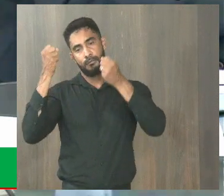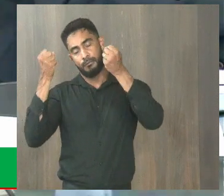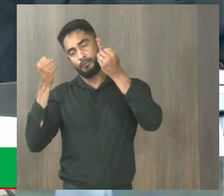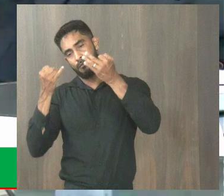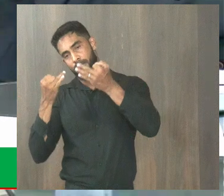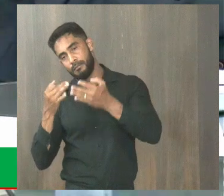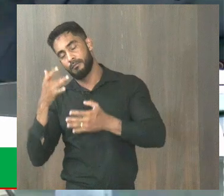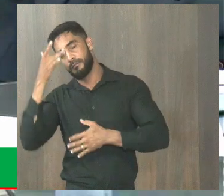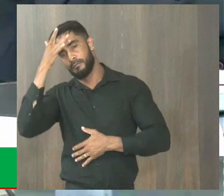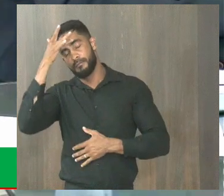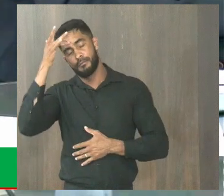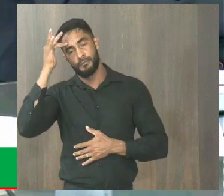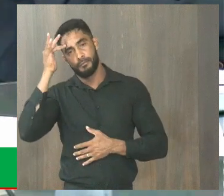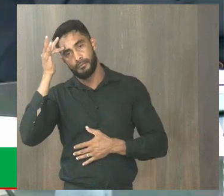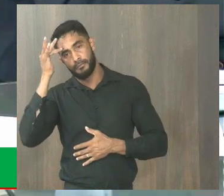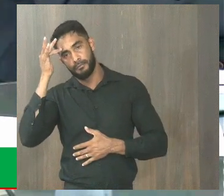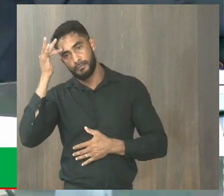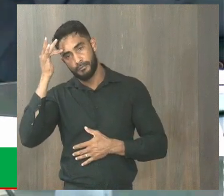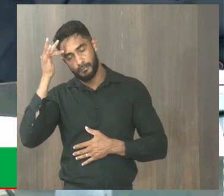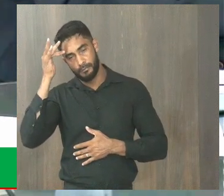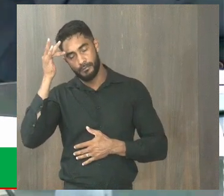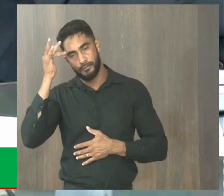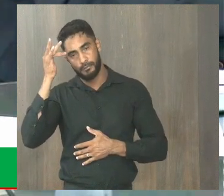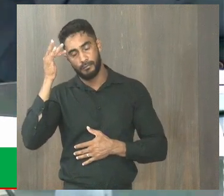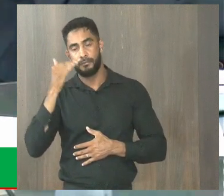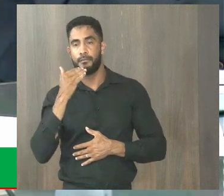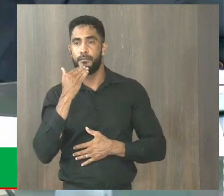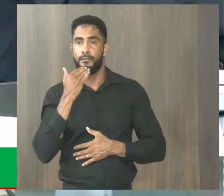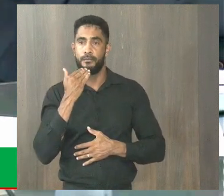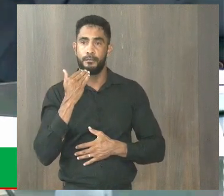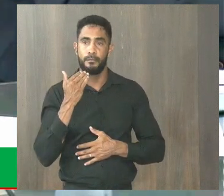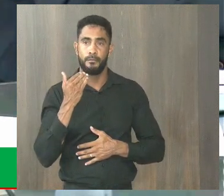os moradores, né, dos sitiantes lá pedindo